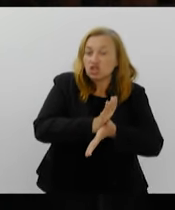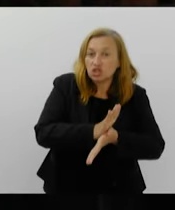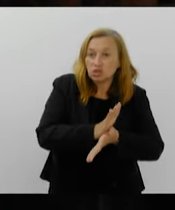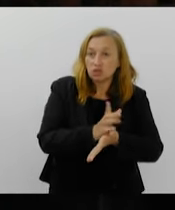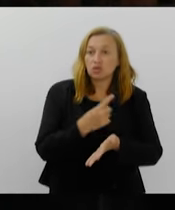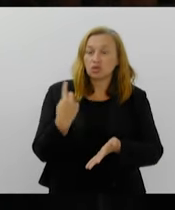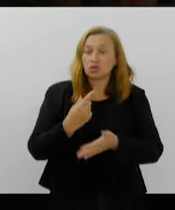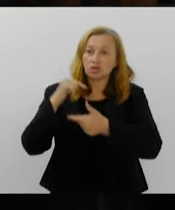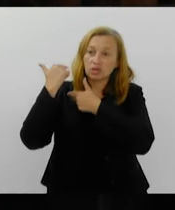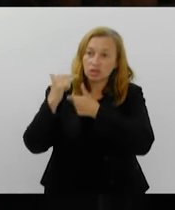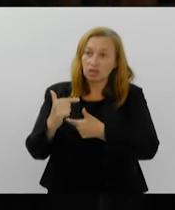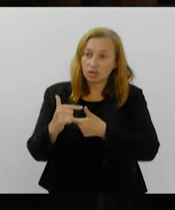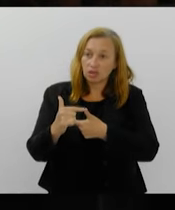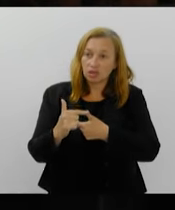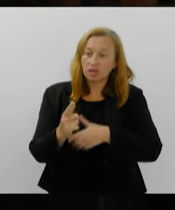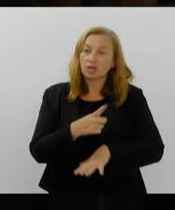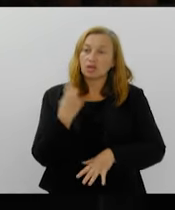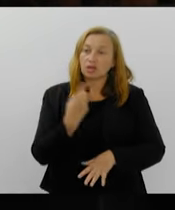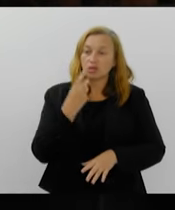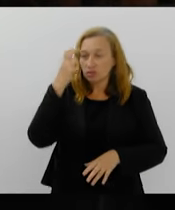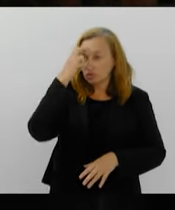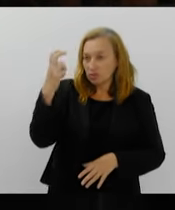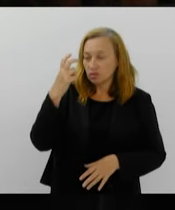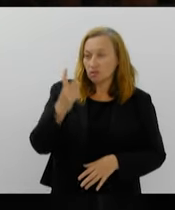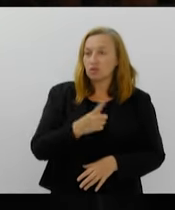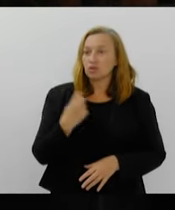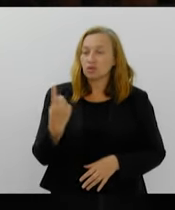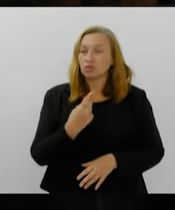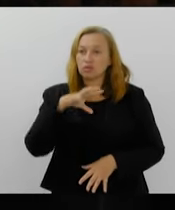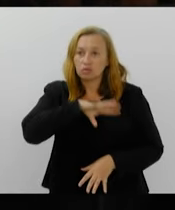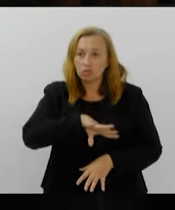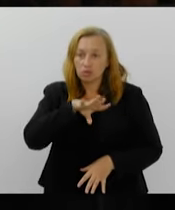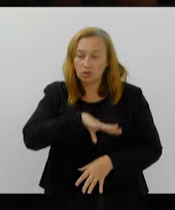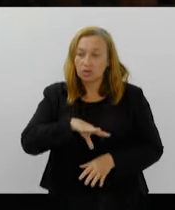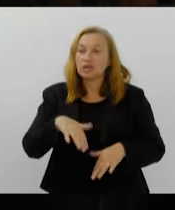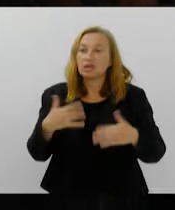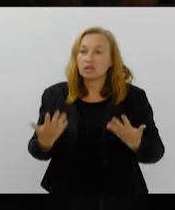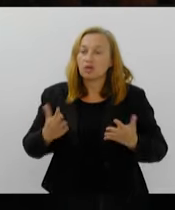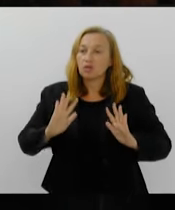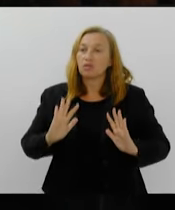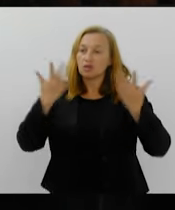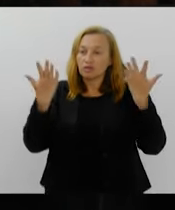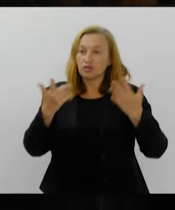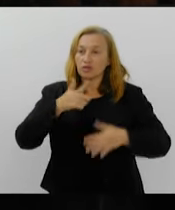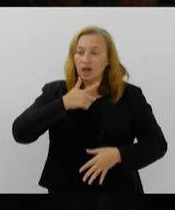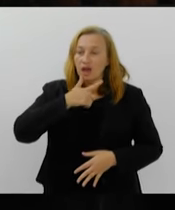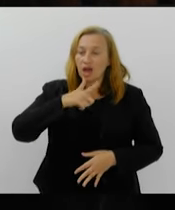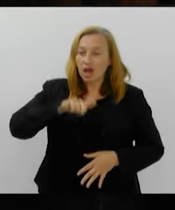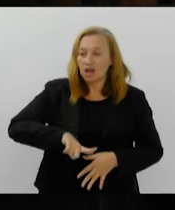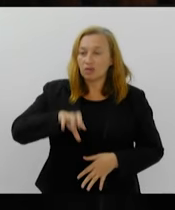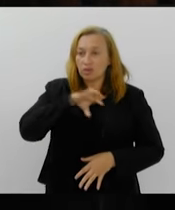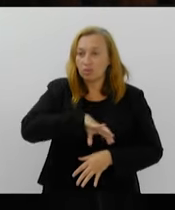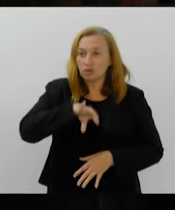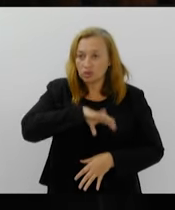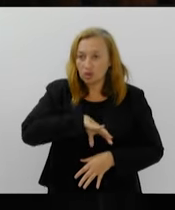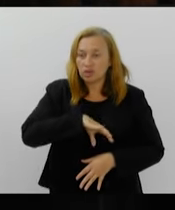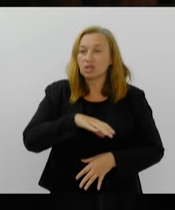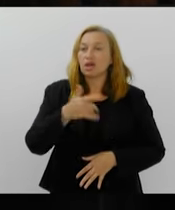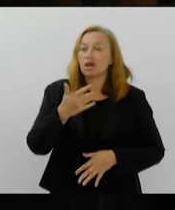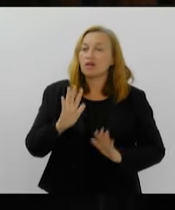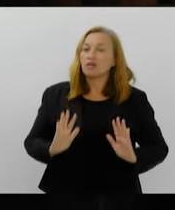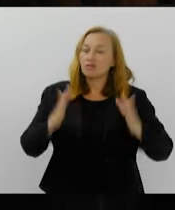nossas tradições a nossa cultura e o nosso português então viva o idioma português viva a língua